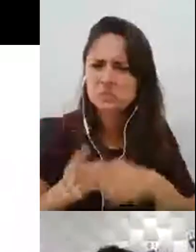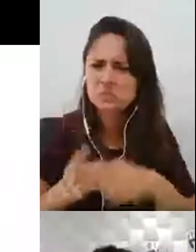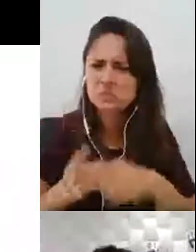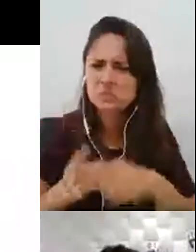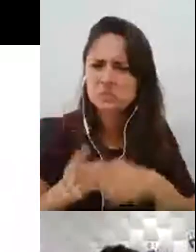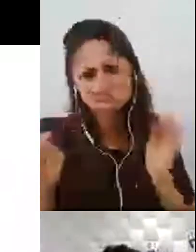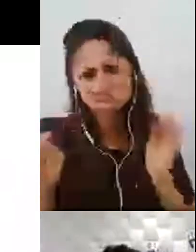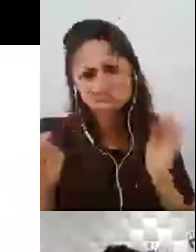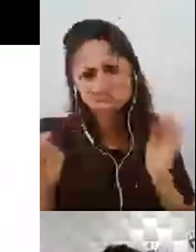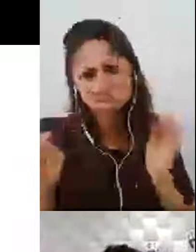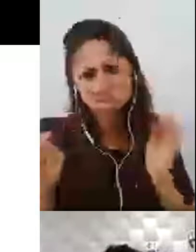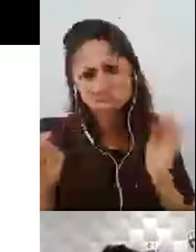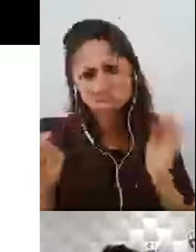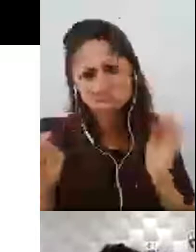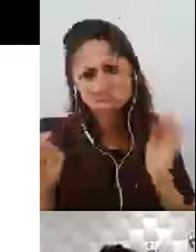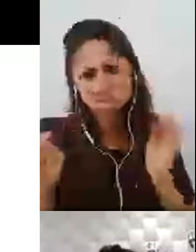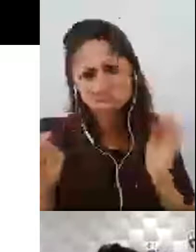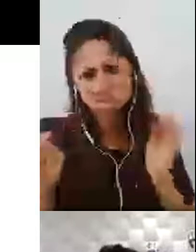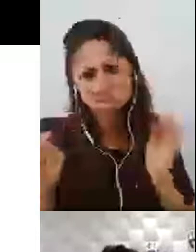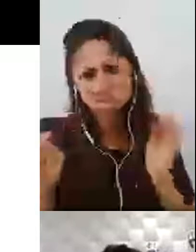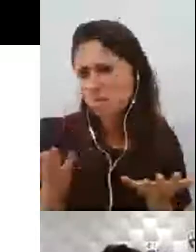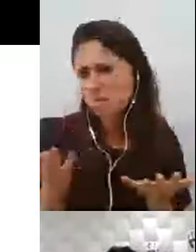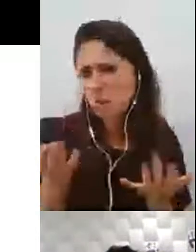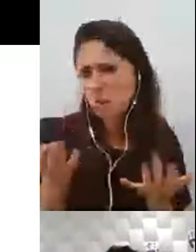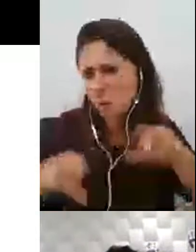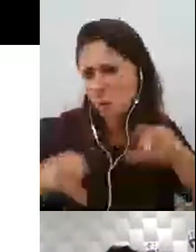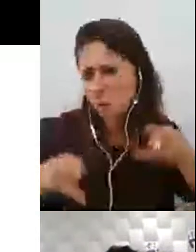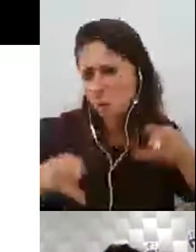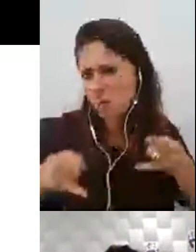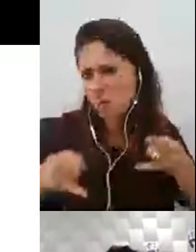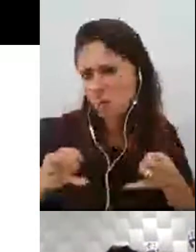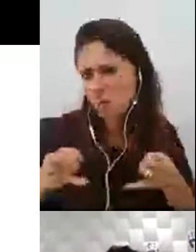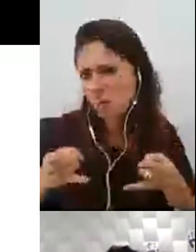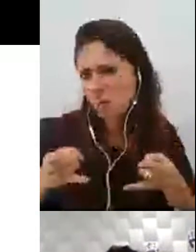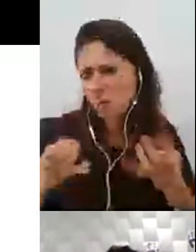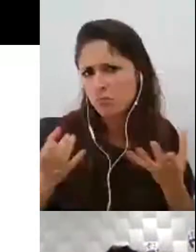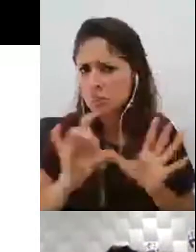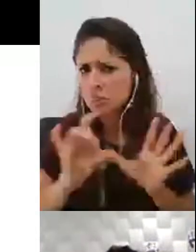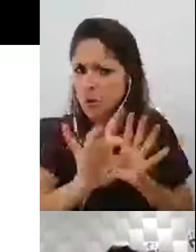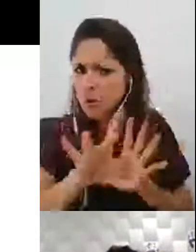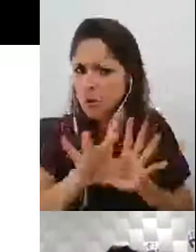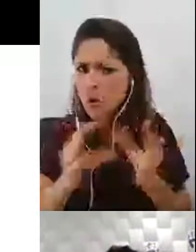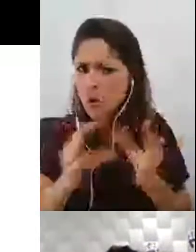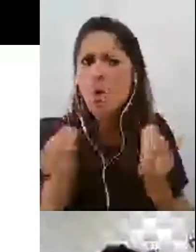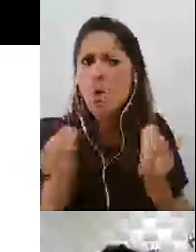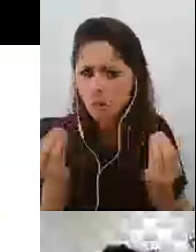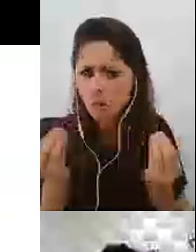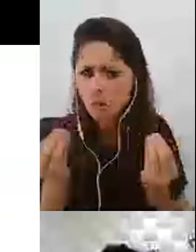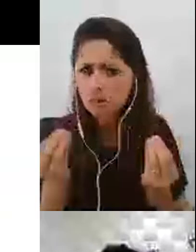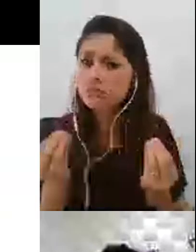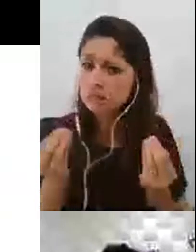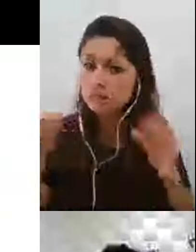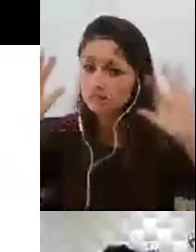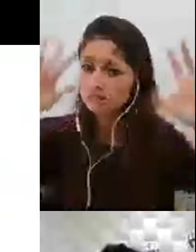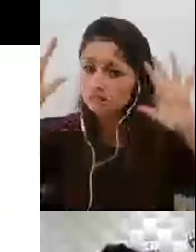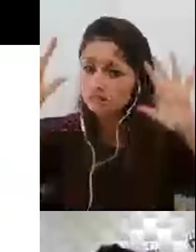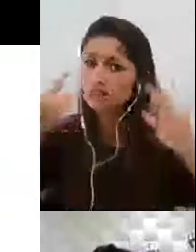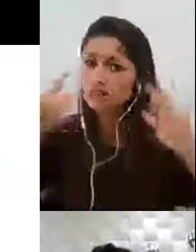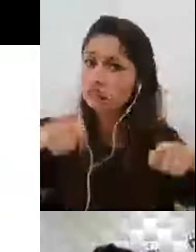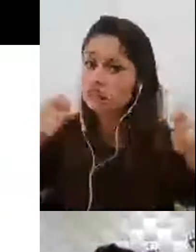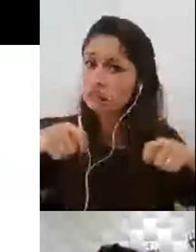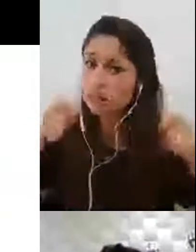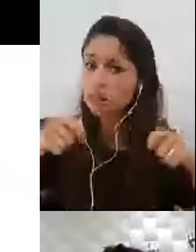um ferramental? Eu não posso ter robôs que possam fazer isso de uma forma autônoma. Então, esse foi um dos pilares. Segunda são simulações. Que